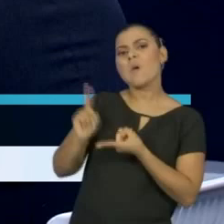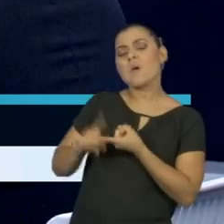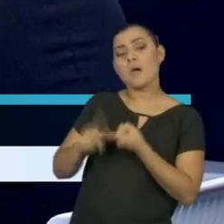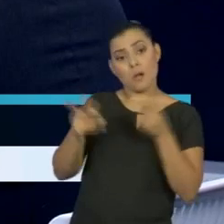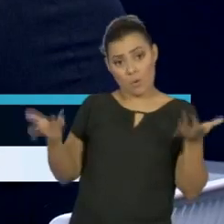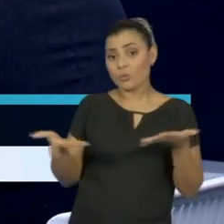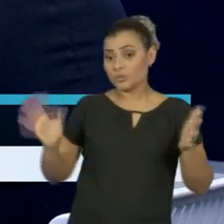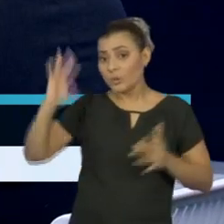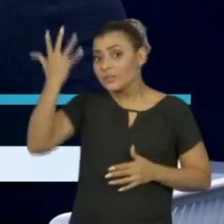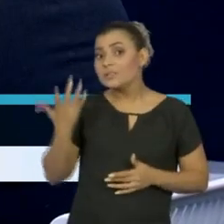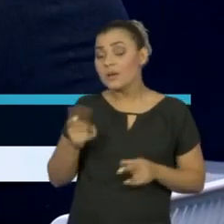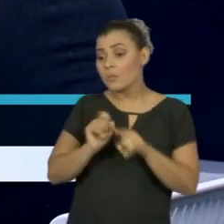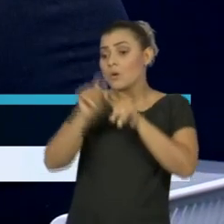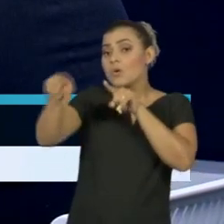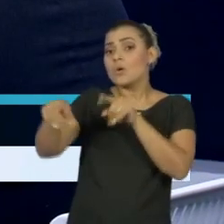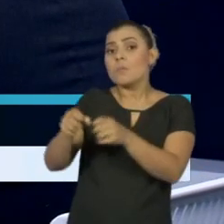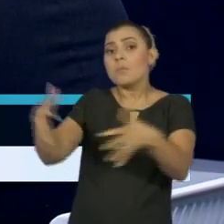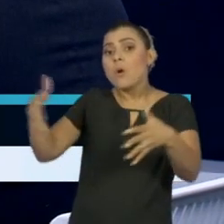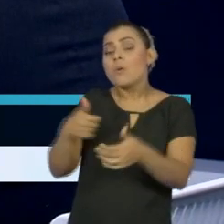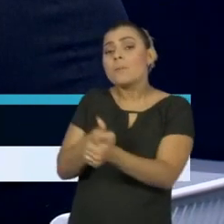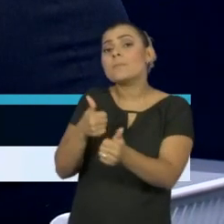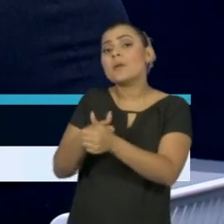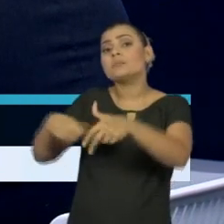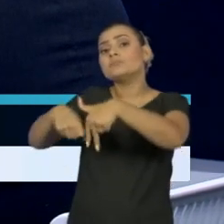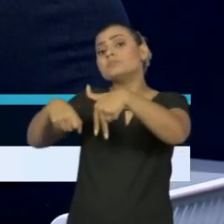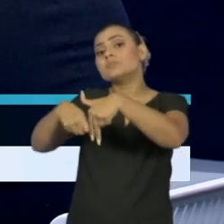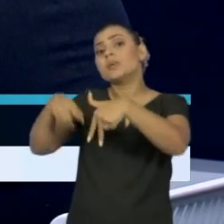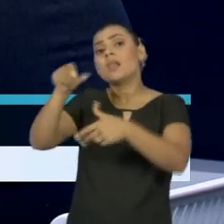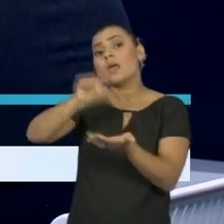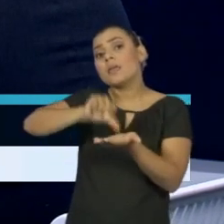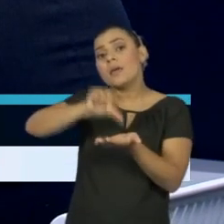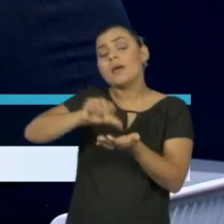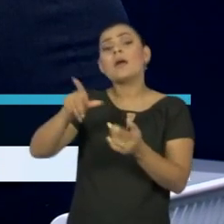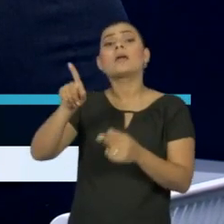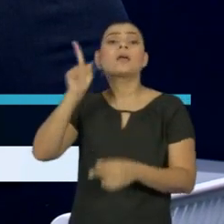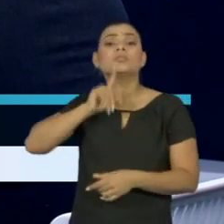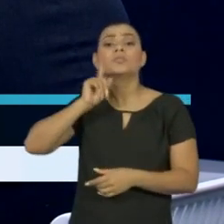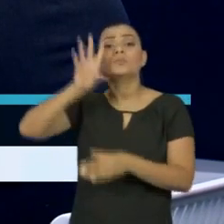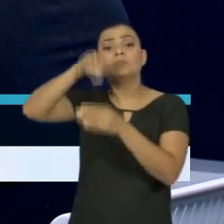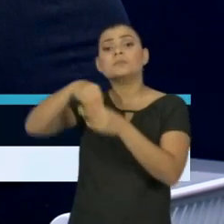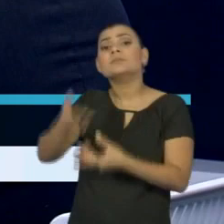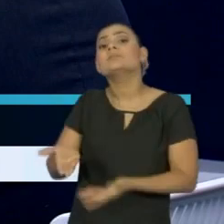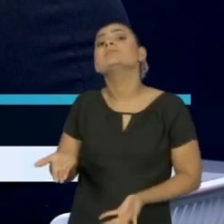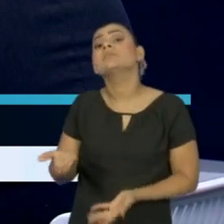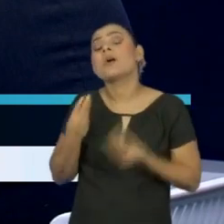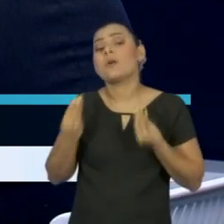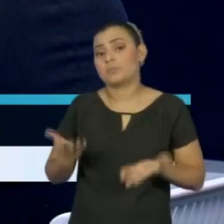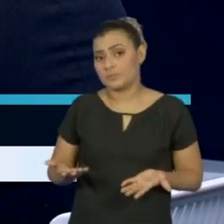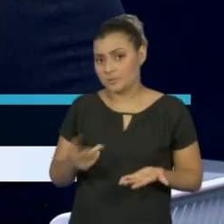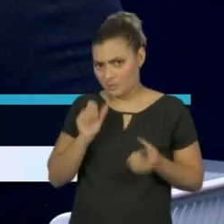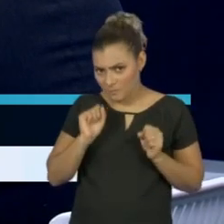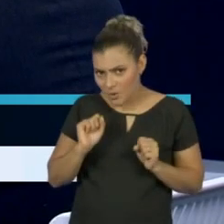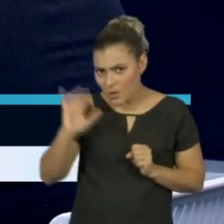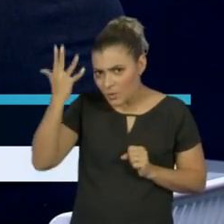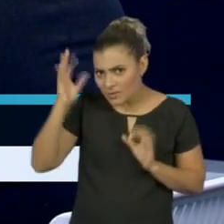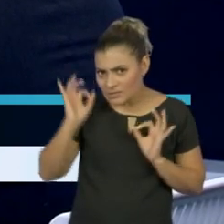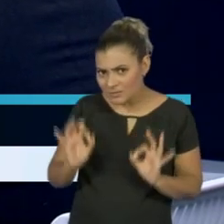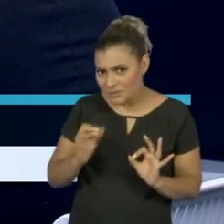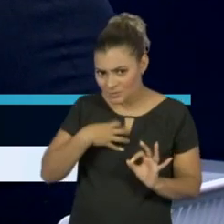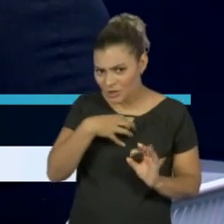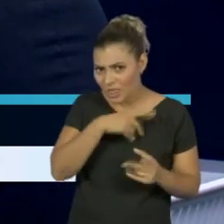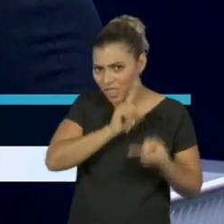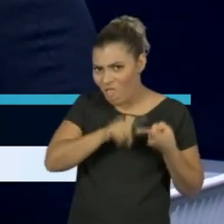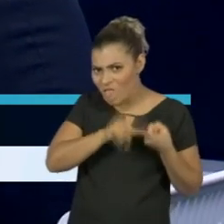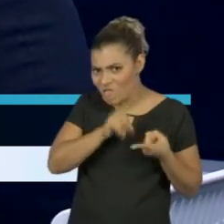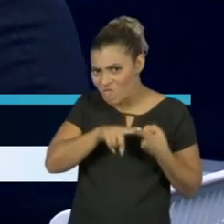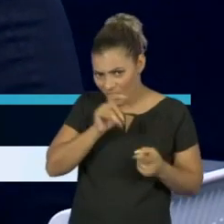né? Foguetes que caíram perto da embaixada dos Estados Unidos no Iraque e também da base militar do Iraque. Pode ser assim que vai funcionar esse